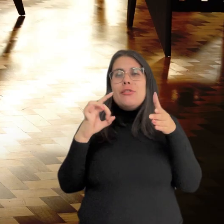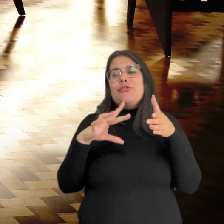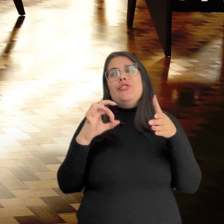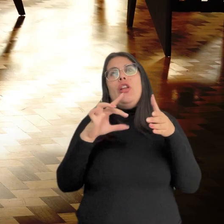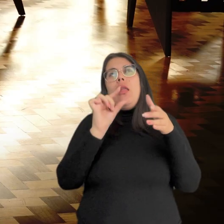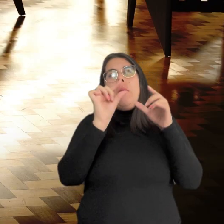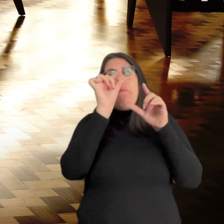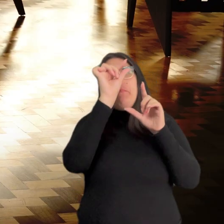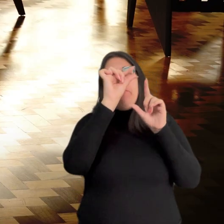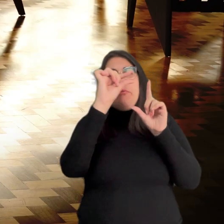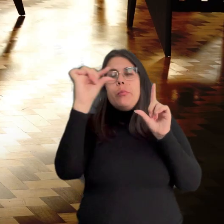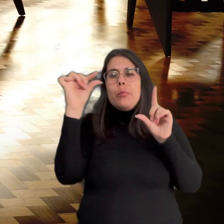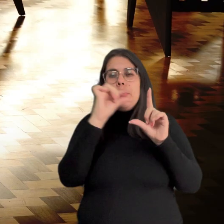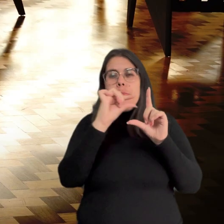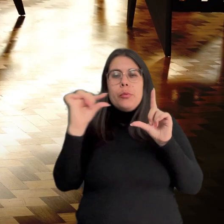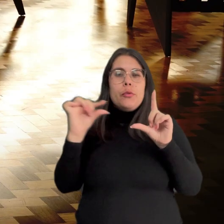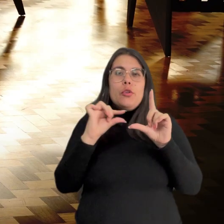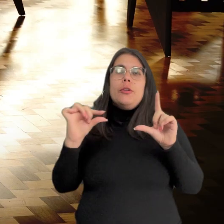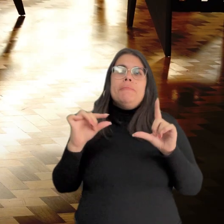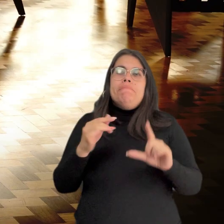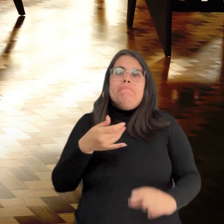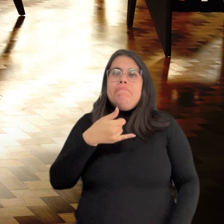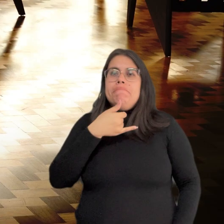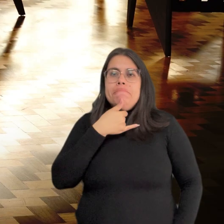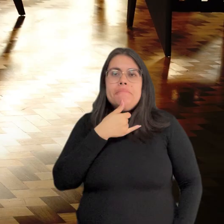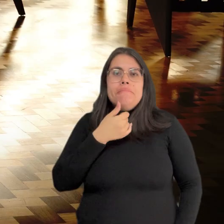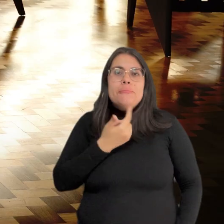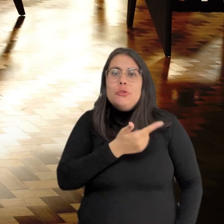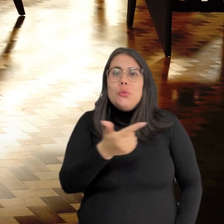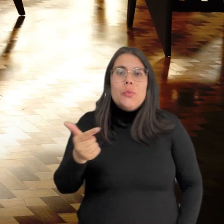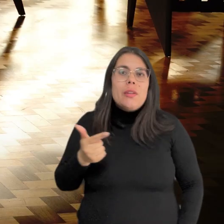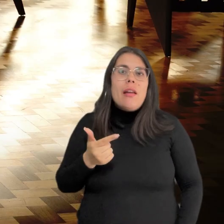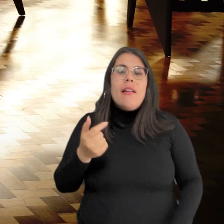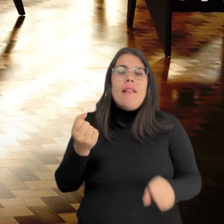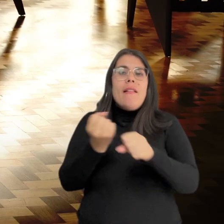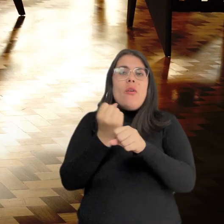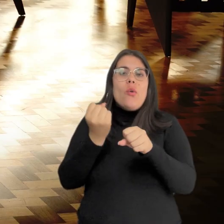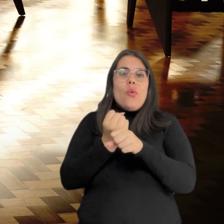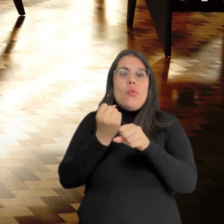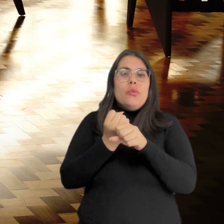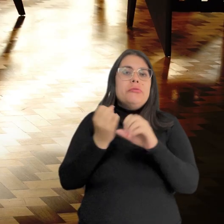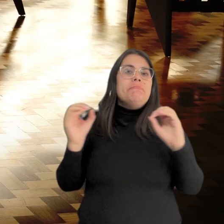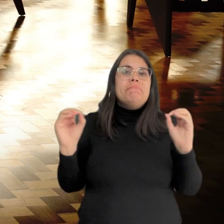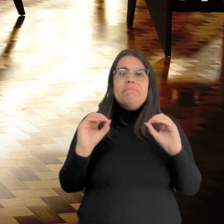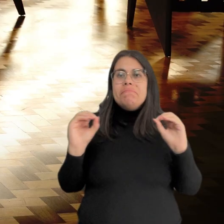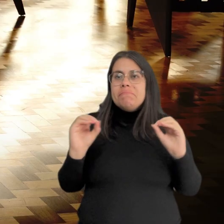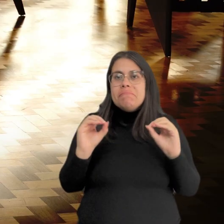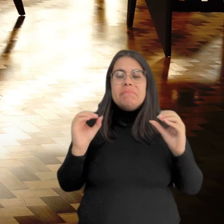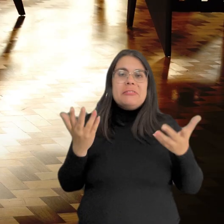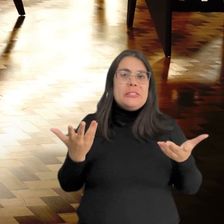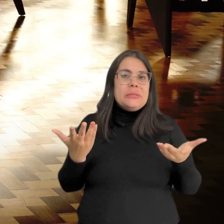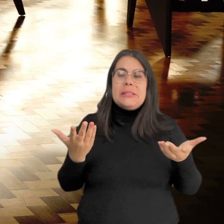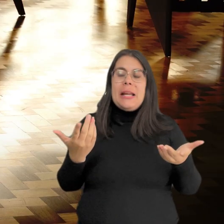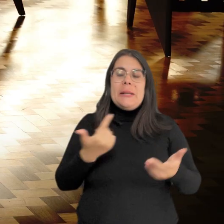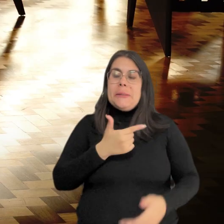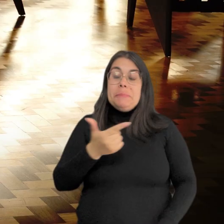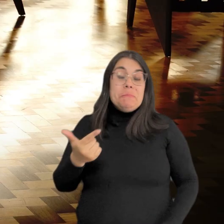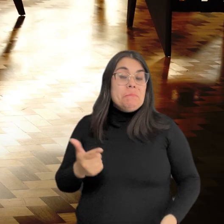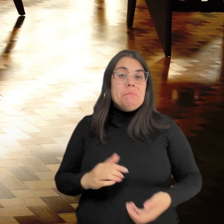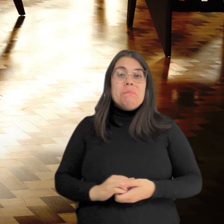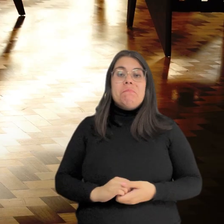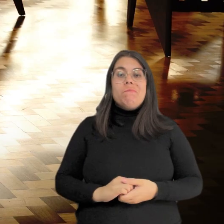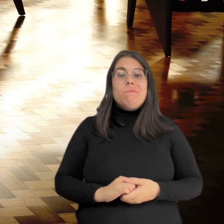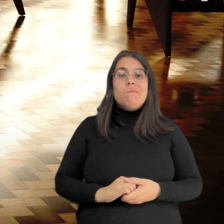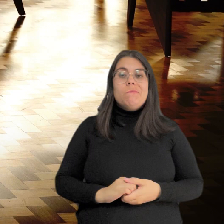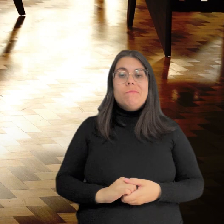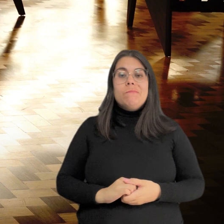no fabricante no Brasil, era a Vidrotil que fabricava. E ele usou em diversos casos.